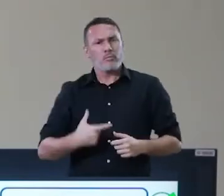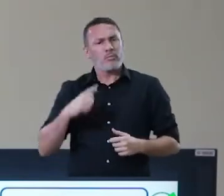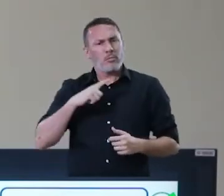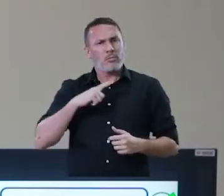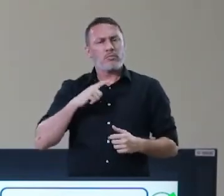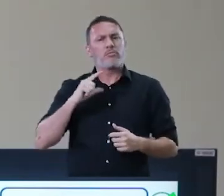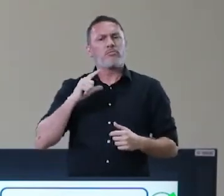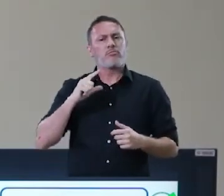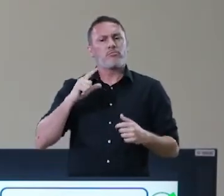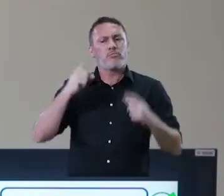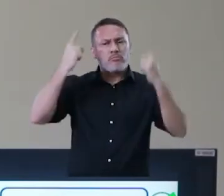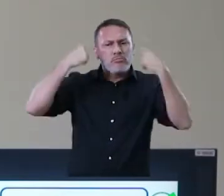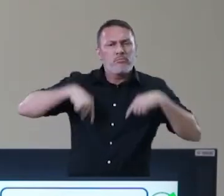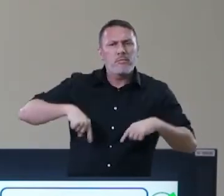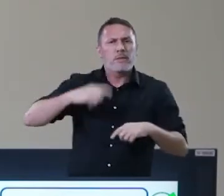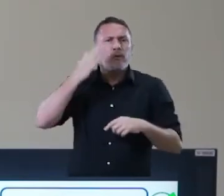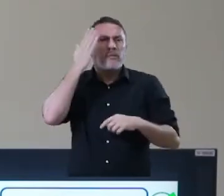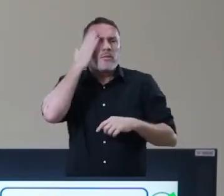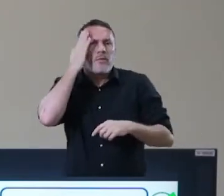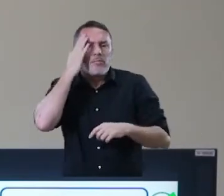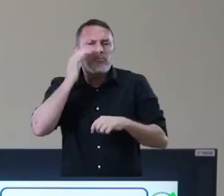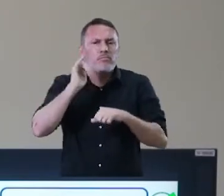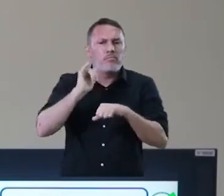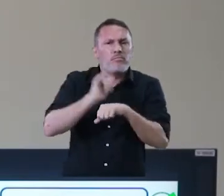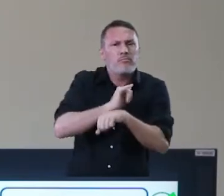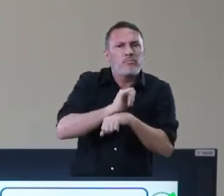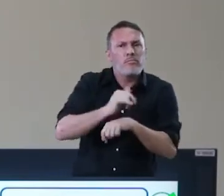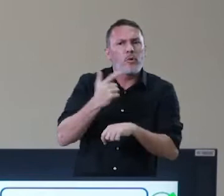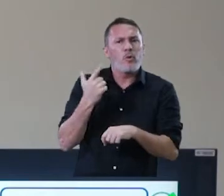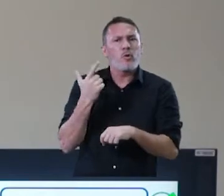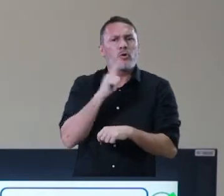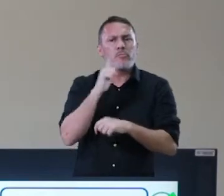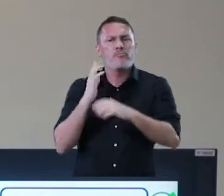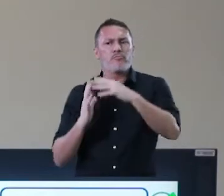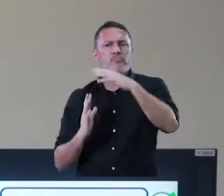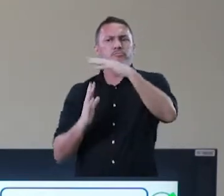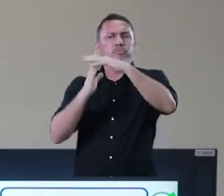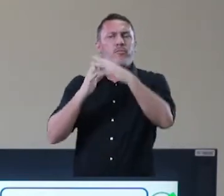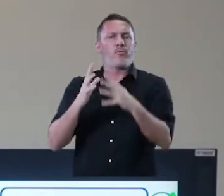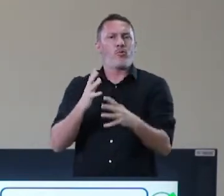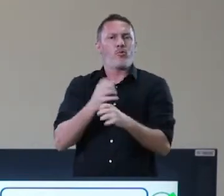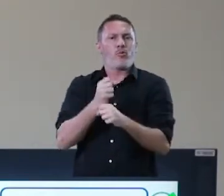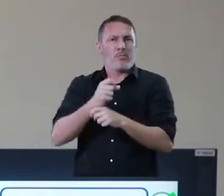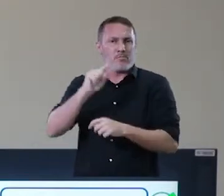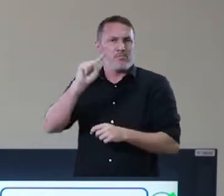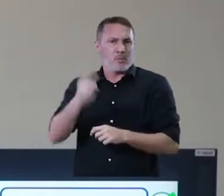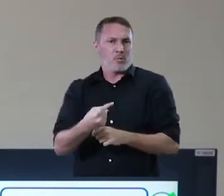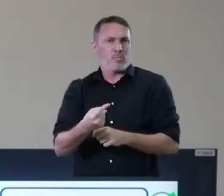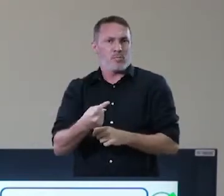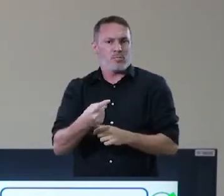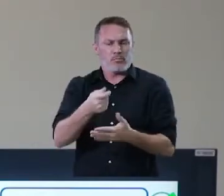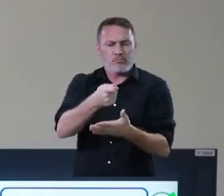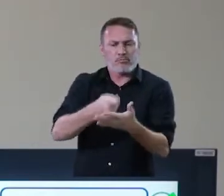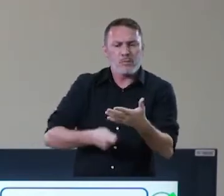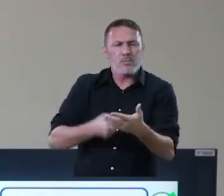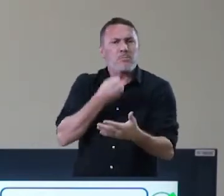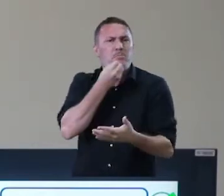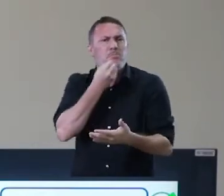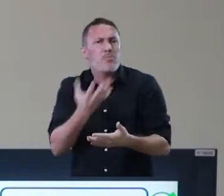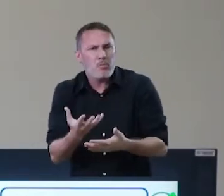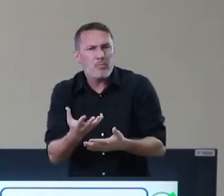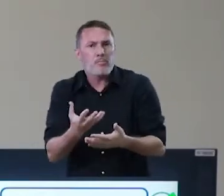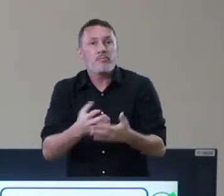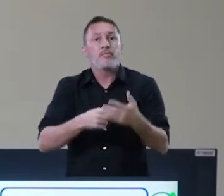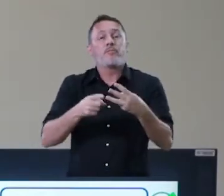uma postura, um posicionamento, mecanismo para conseguir alcançar uma redação nota 1000, para escrever um bom